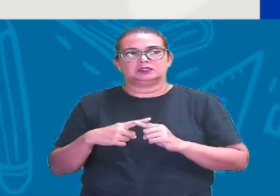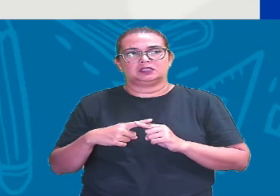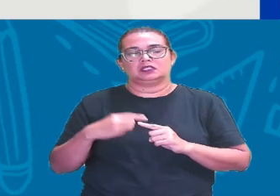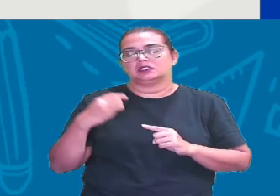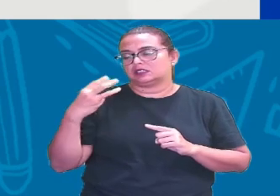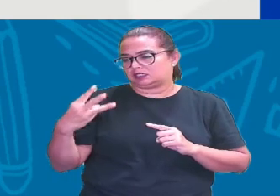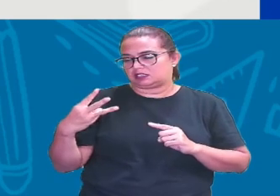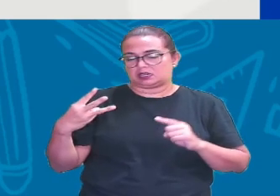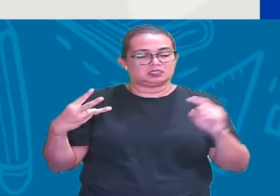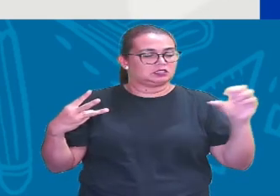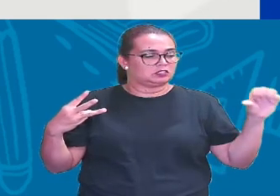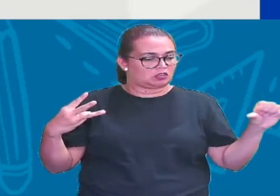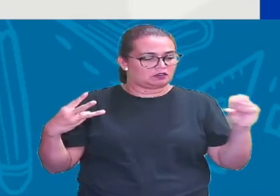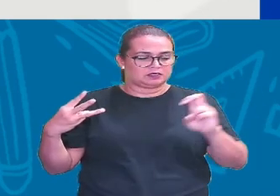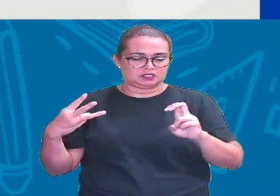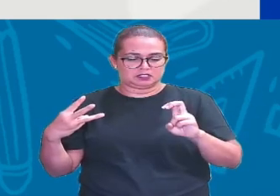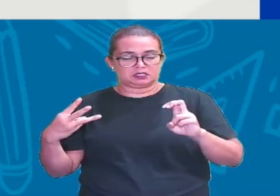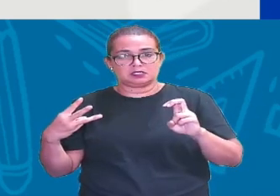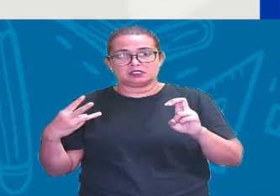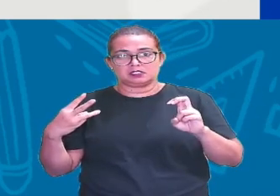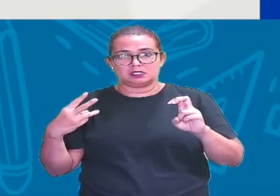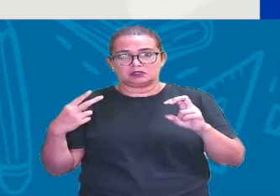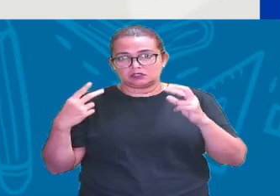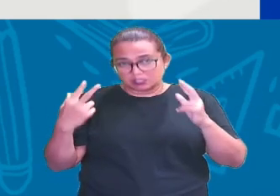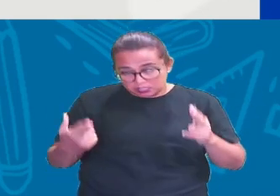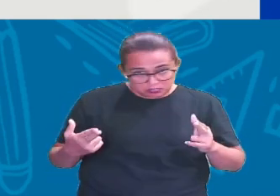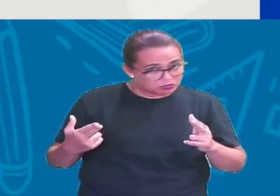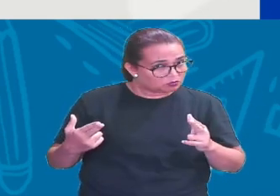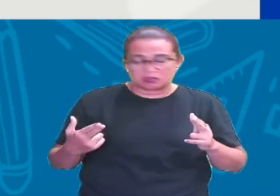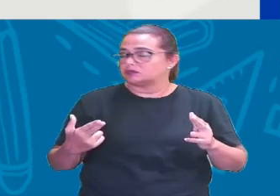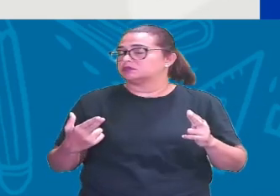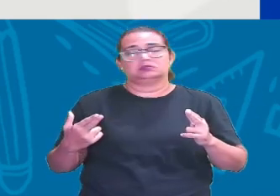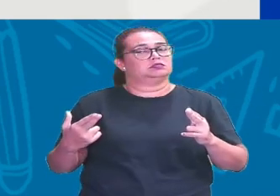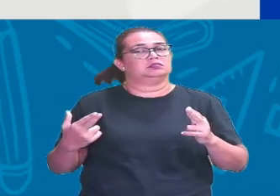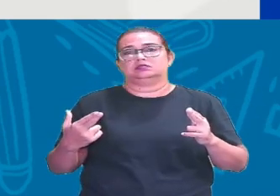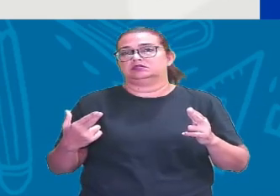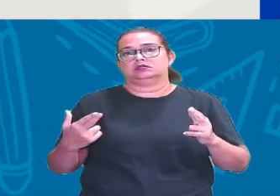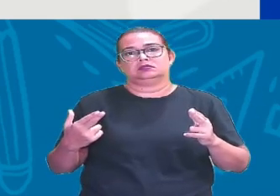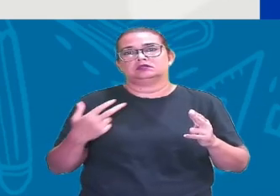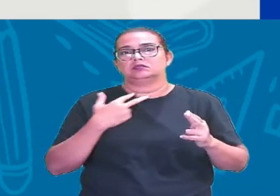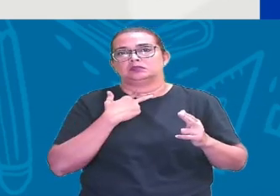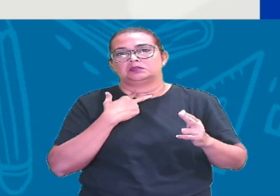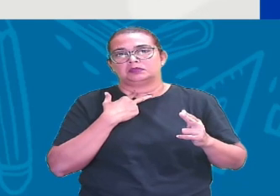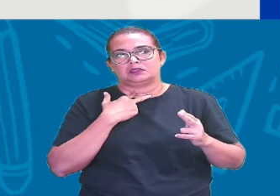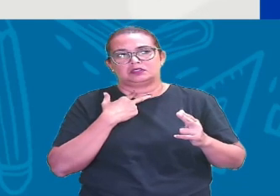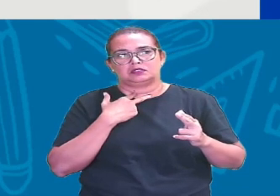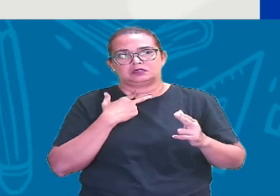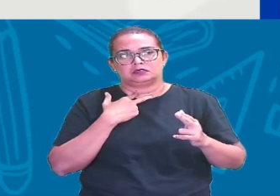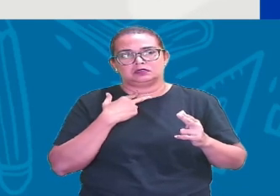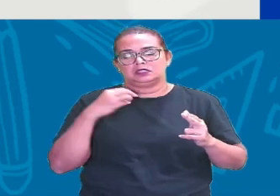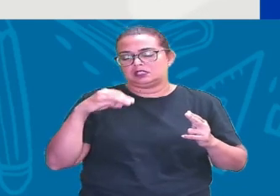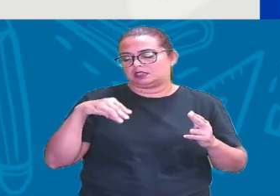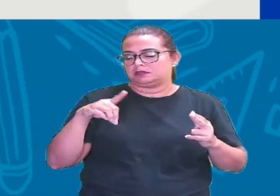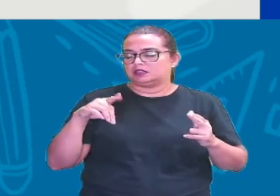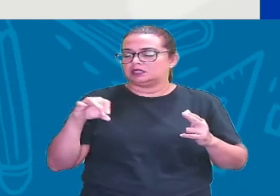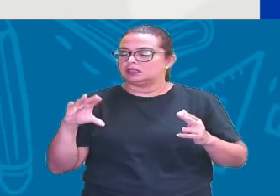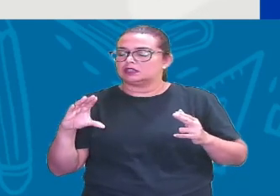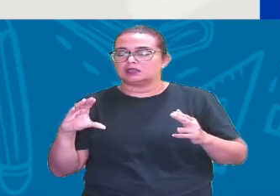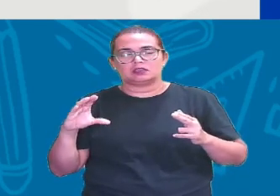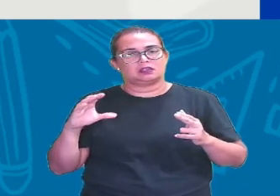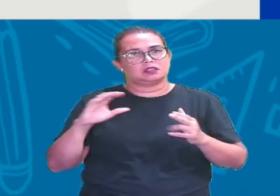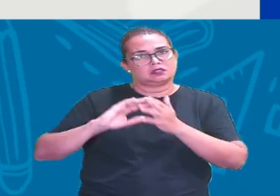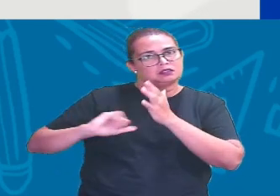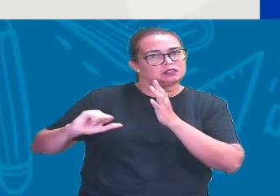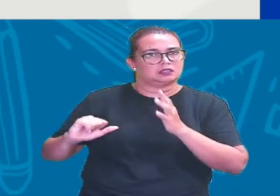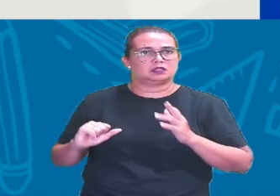não vai dividir os dois números ao mesmo tempo. Então, eu não vou utilizar o 3 para o MDC.